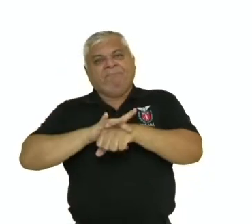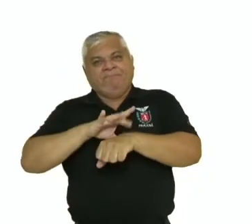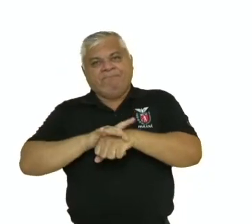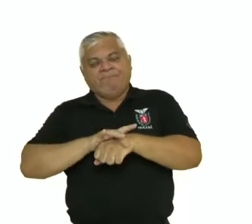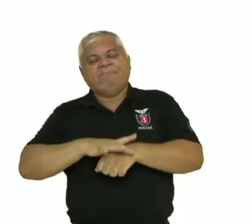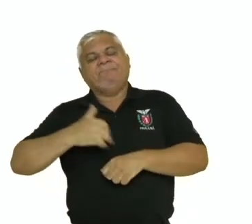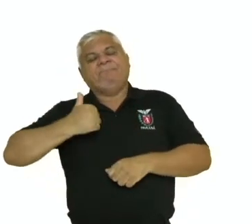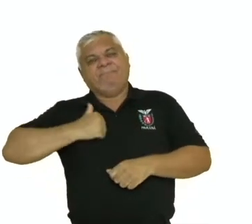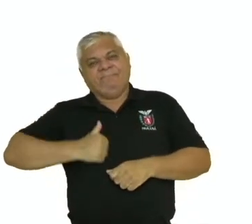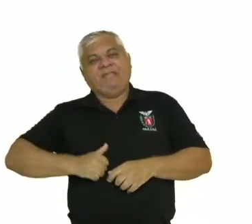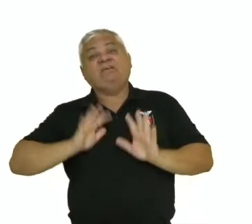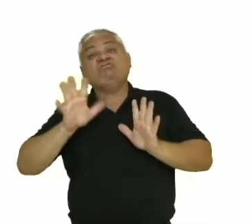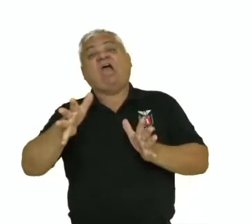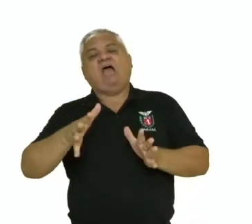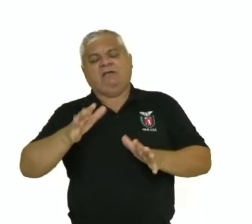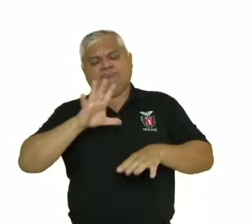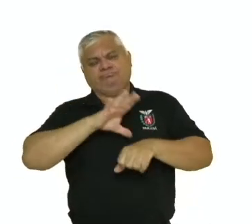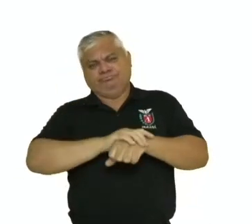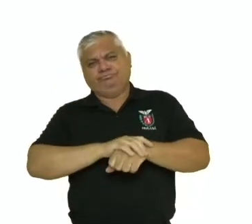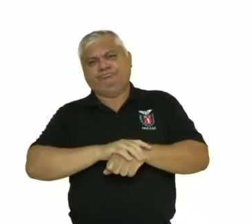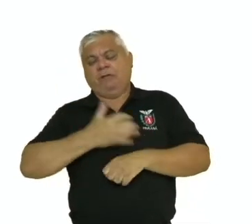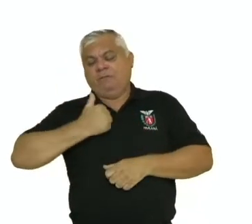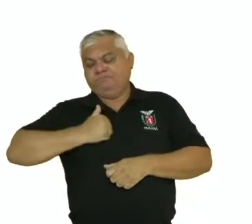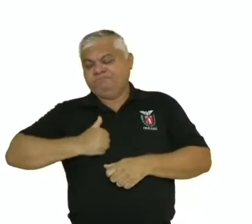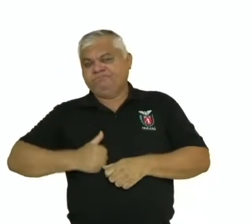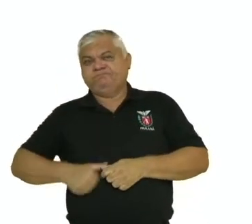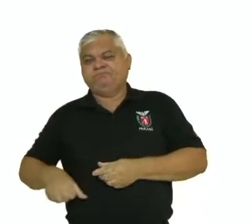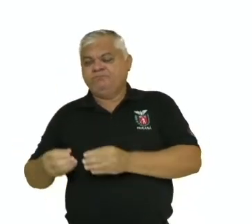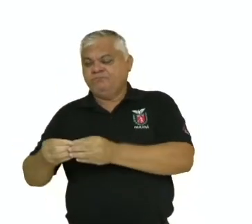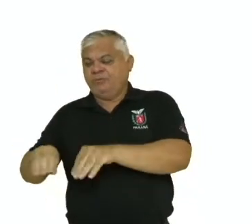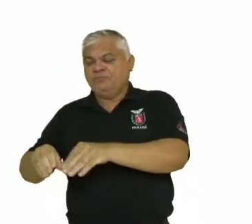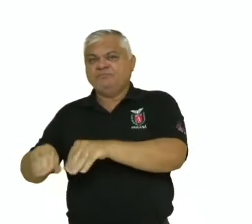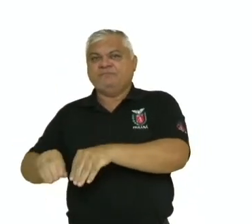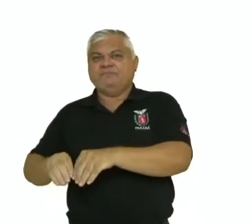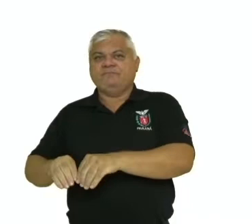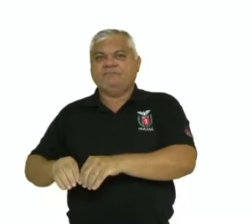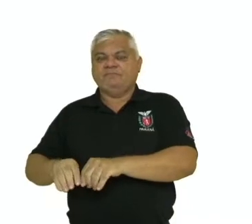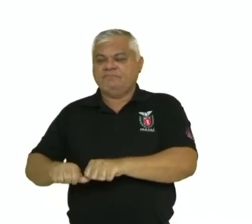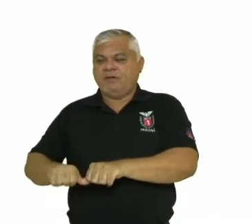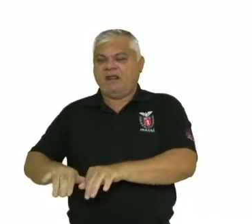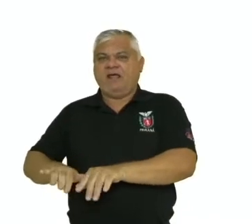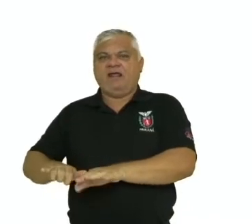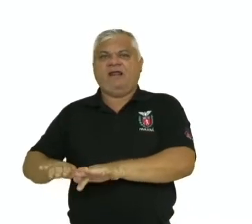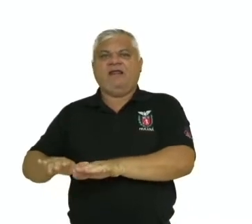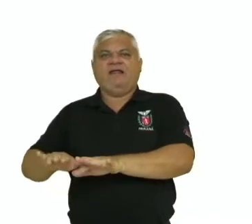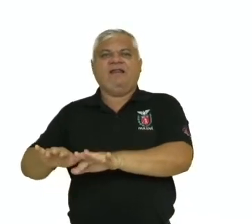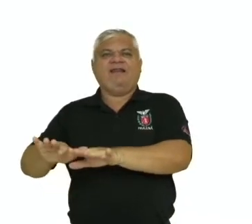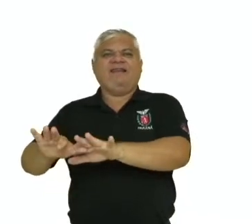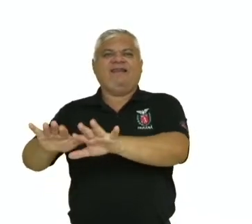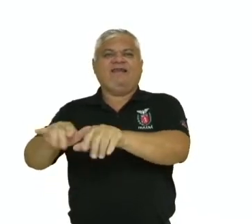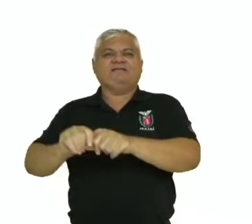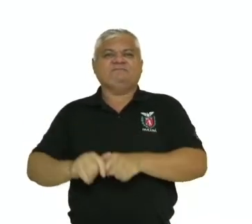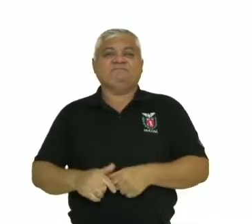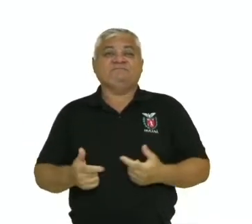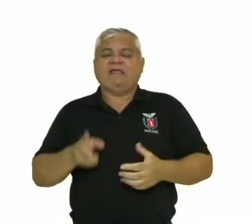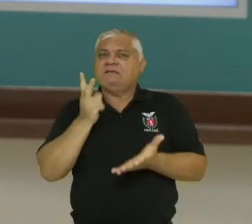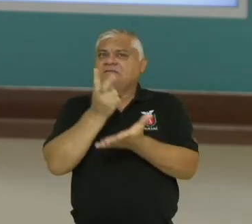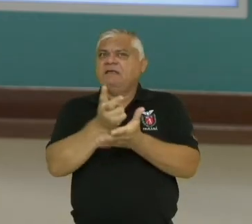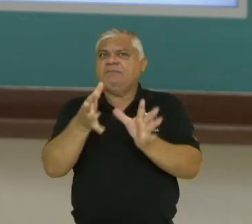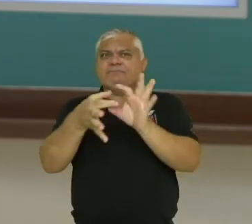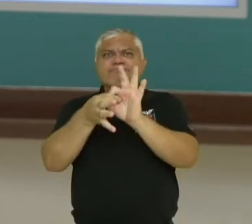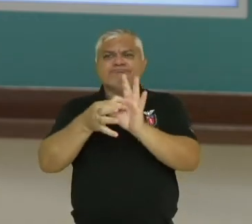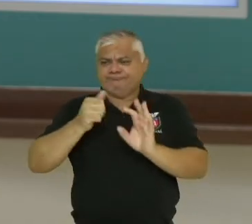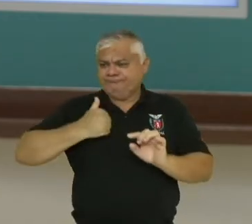fezes o ovo desse verme, que passa para o ambiente. Nós percebemos que o ciclo está associado às fezes.